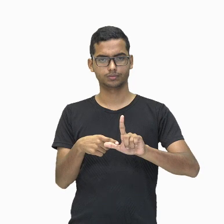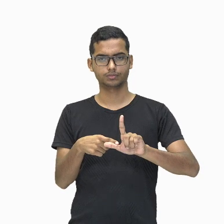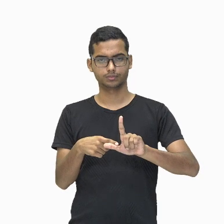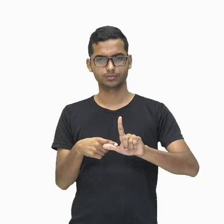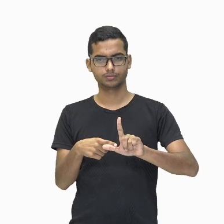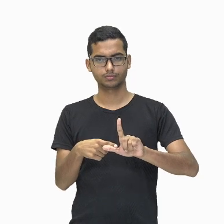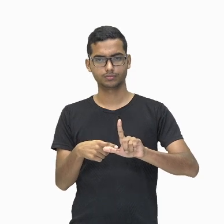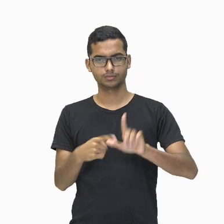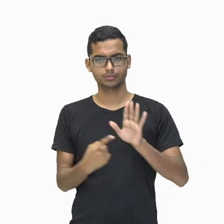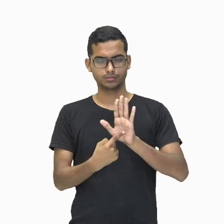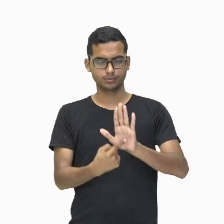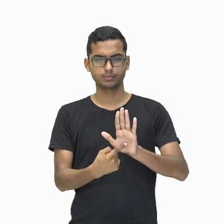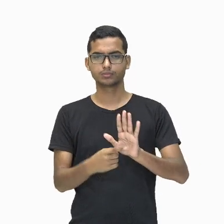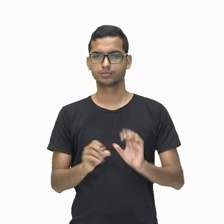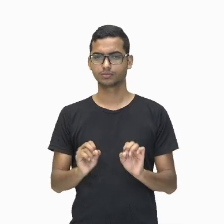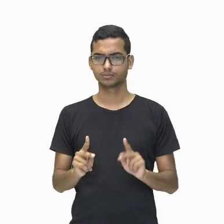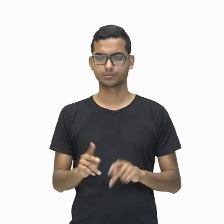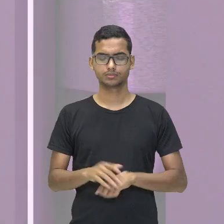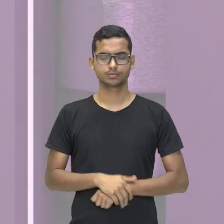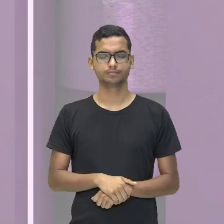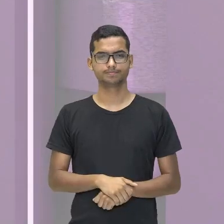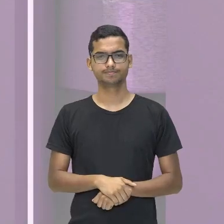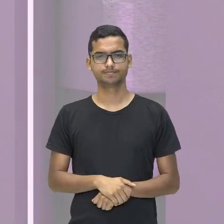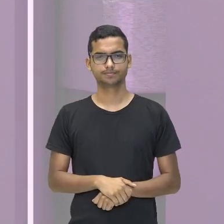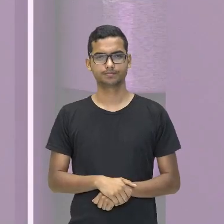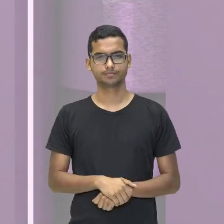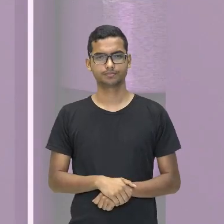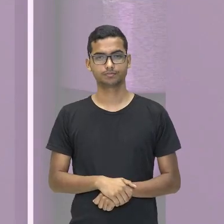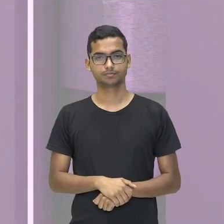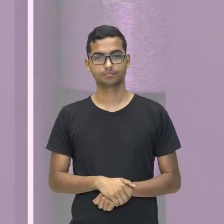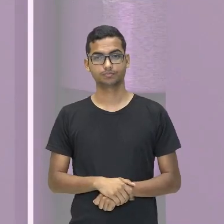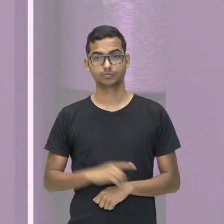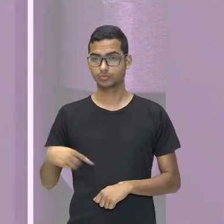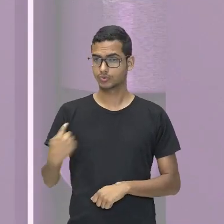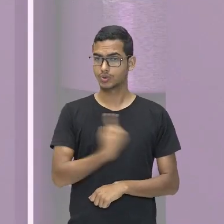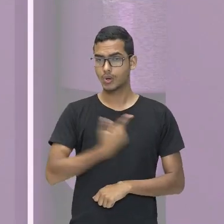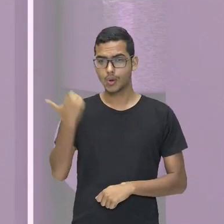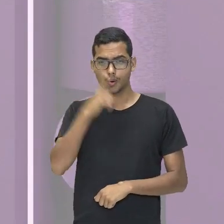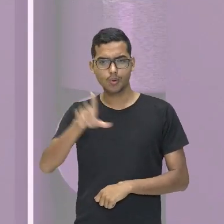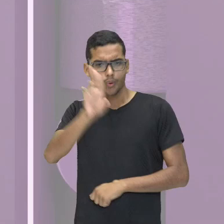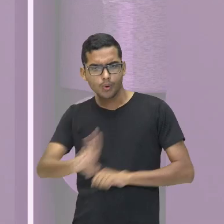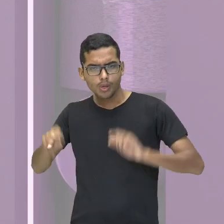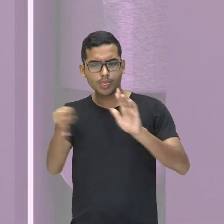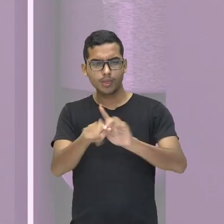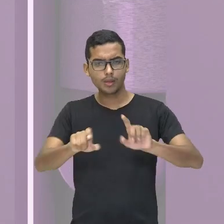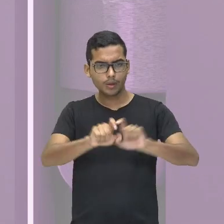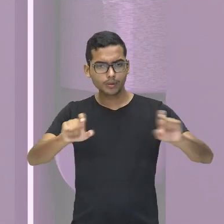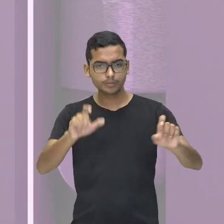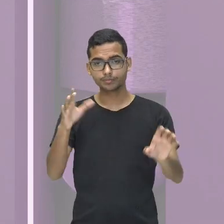nessa projeção, tá bom? E aí, para a gente utilizar a nossa fórmula que calcula a